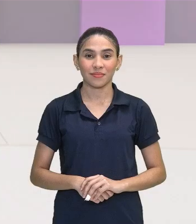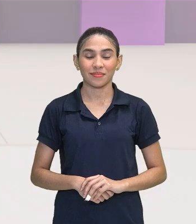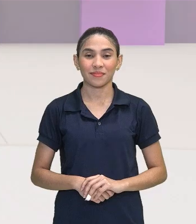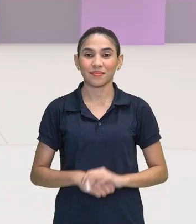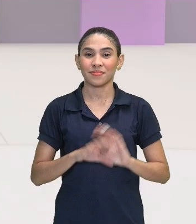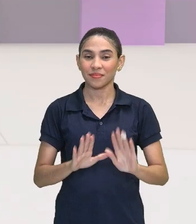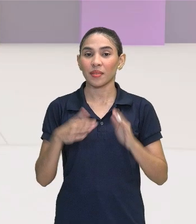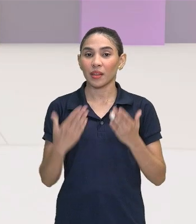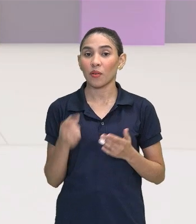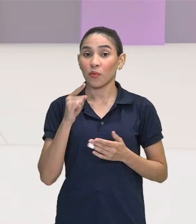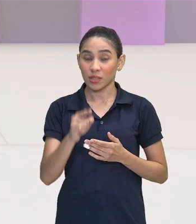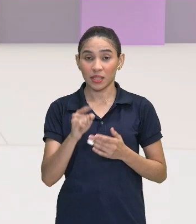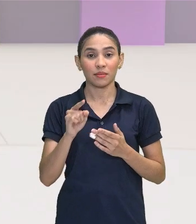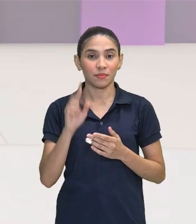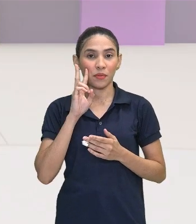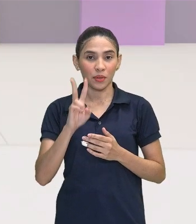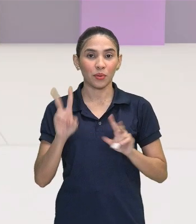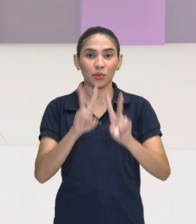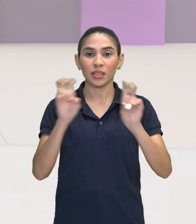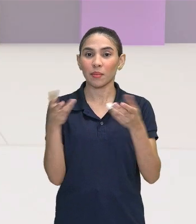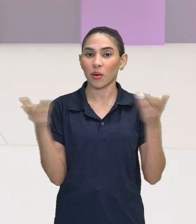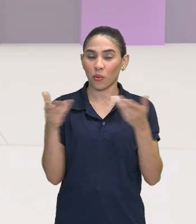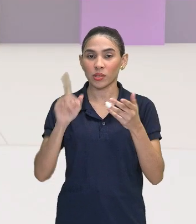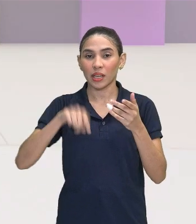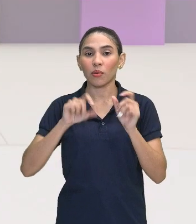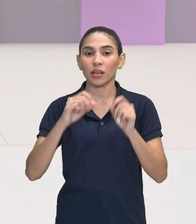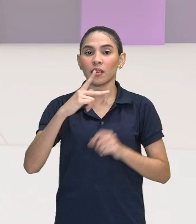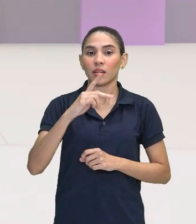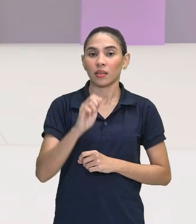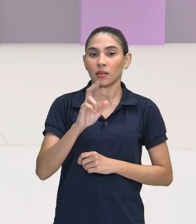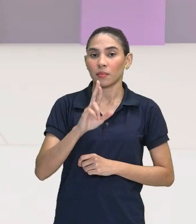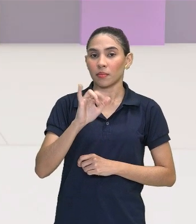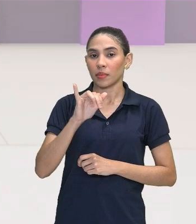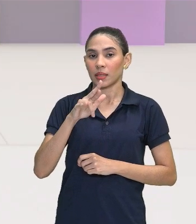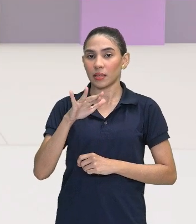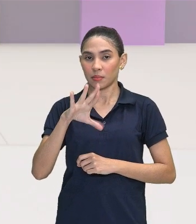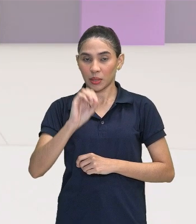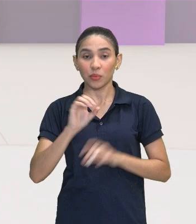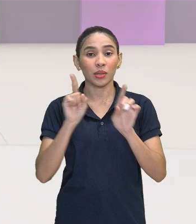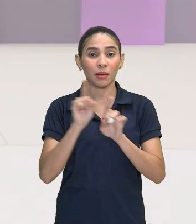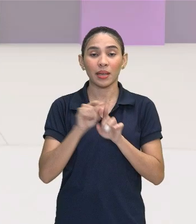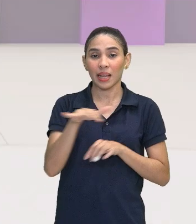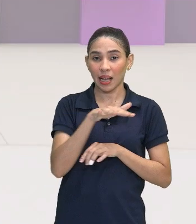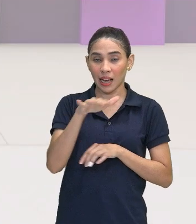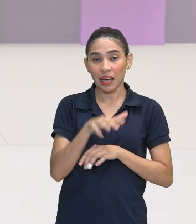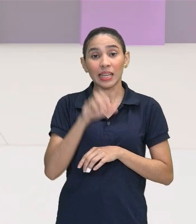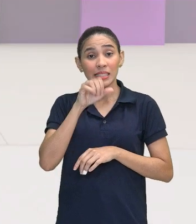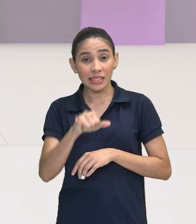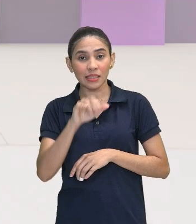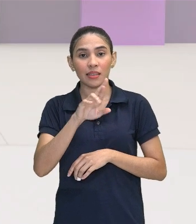Então, pessoal, como vocês viram, nossa aula vai tratar de perímetro e de área de polígonos, sejam eles regulares ou